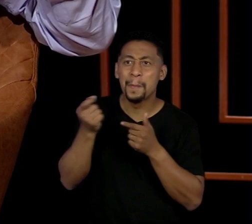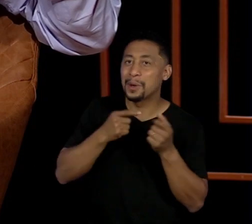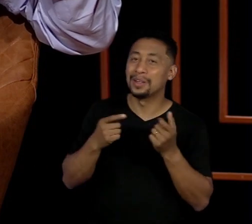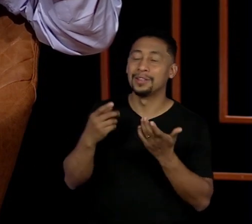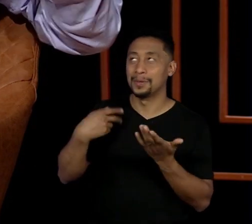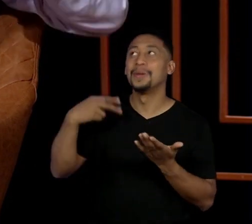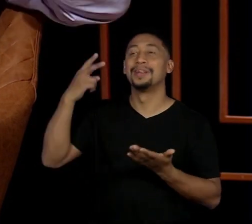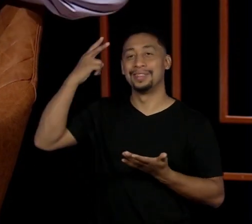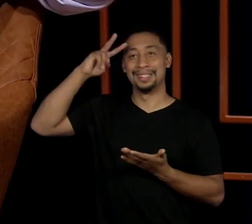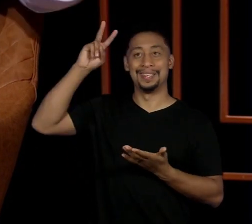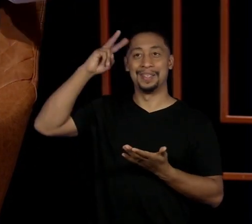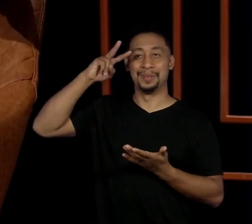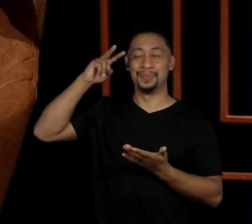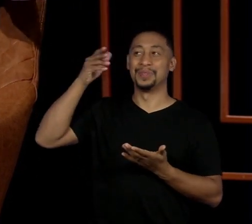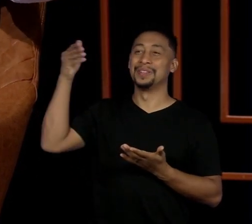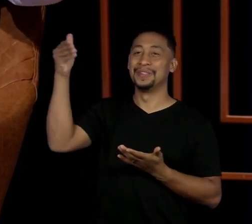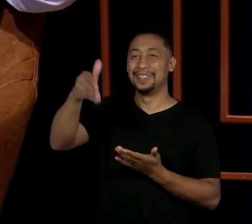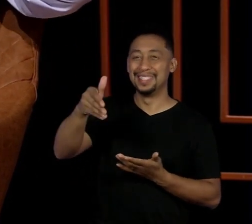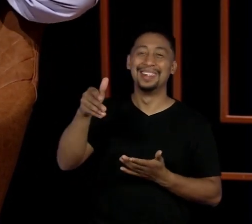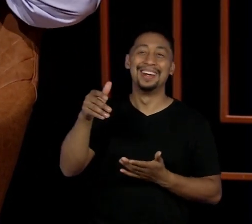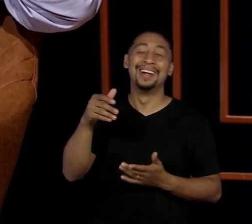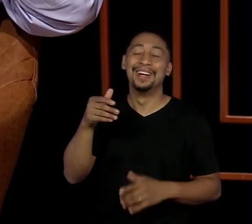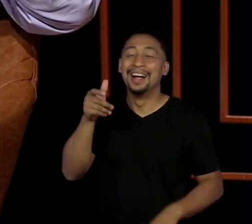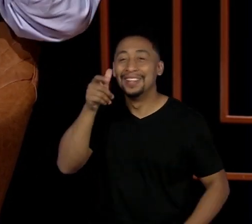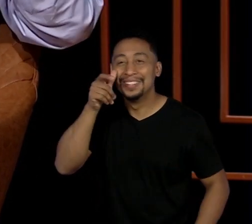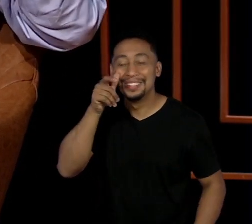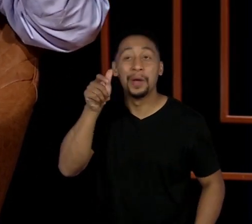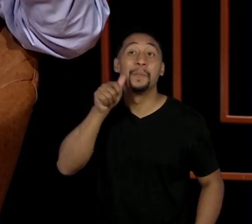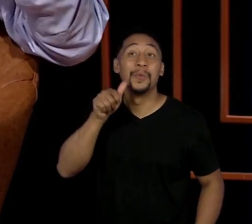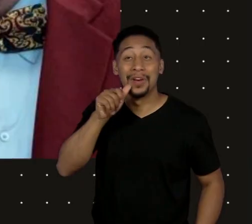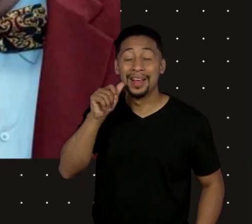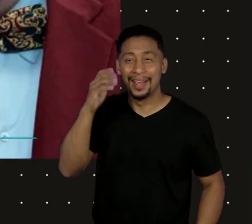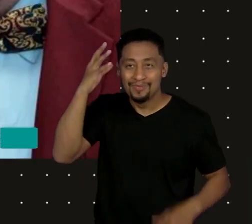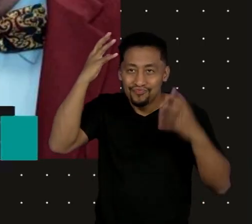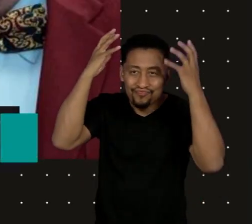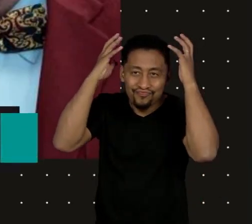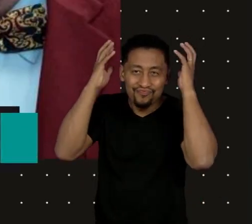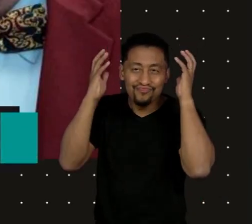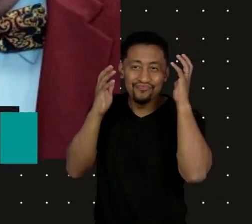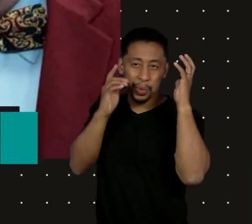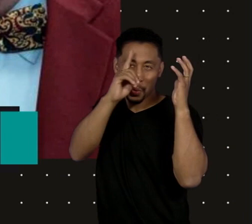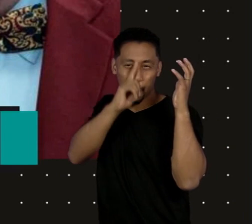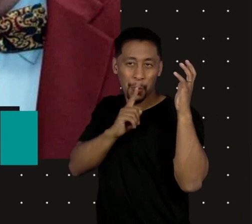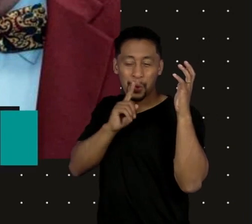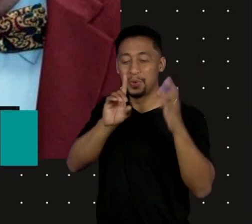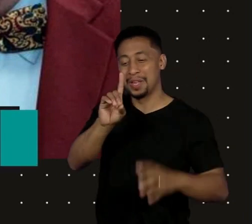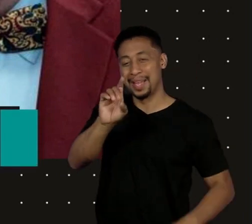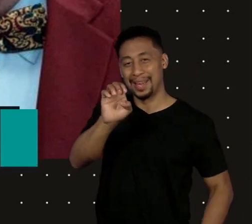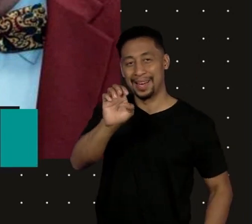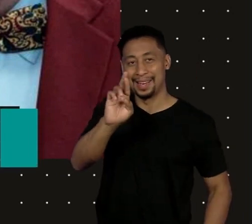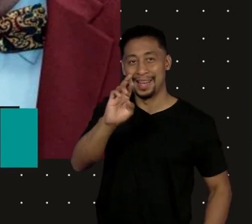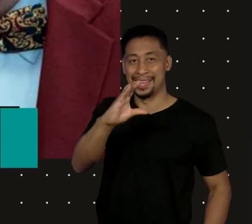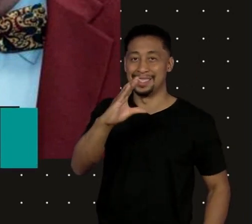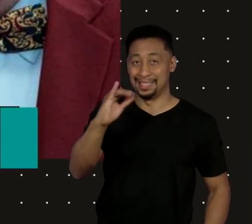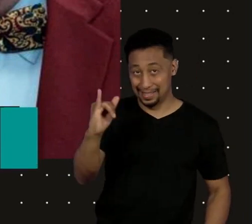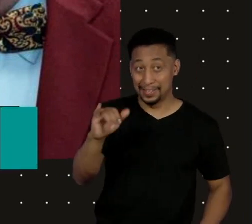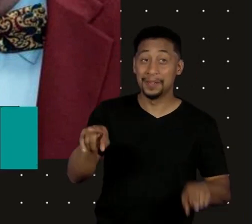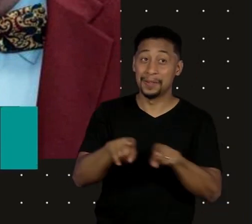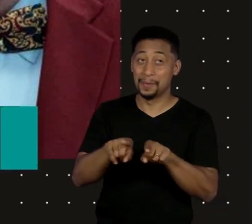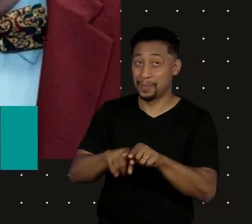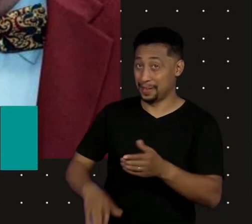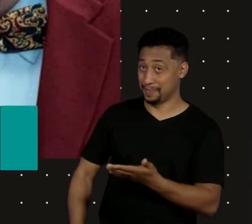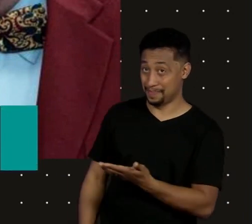me levar para ver Dercy Gonçalves. Eu, anos depois, vim fazer o Walter Dávila na escolinha.